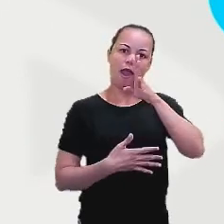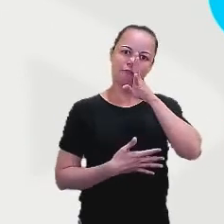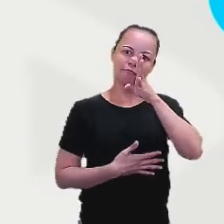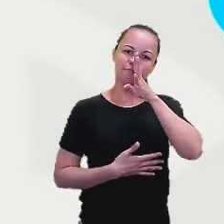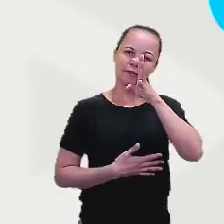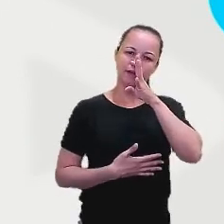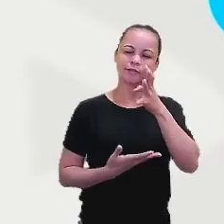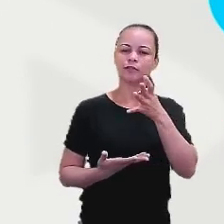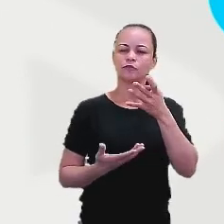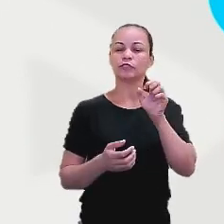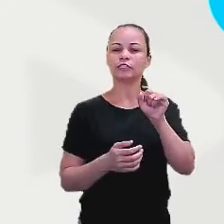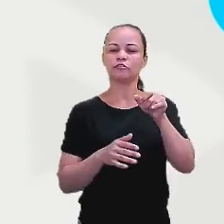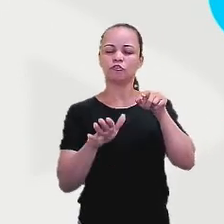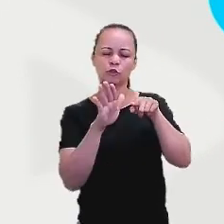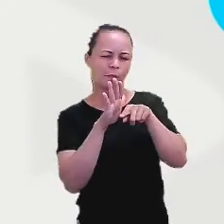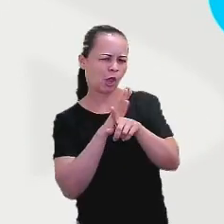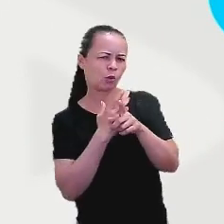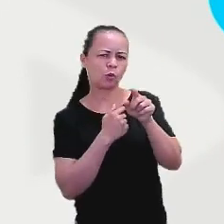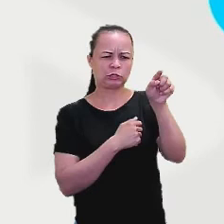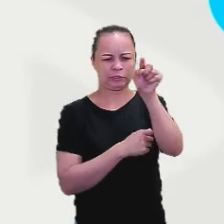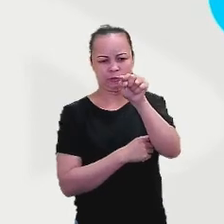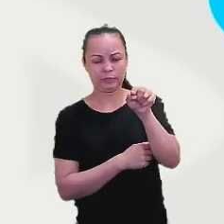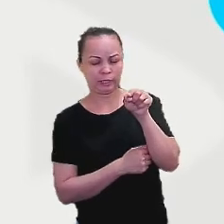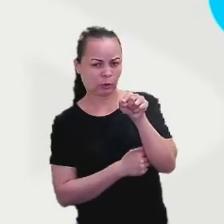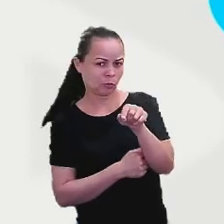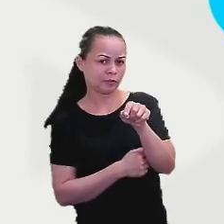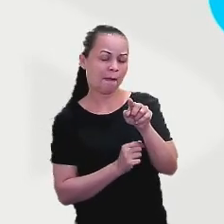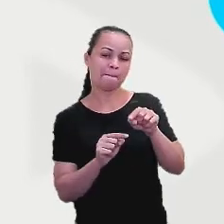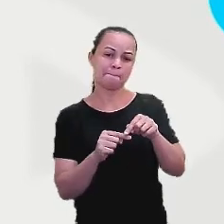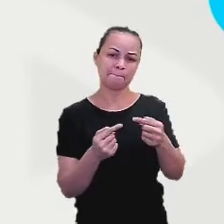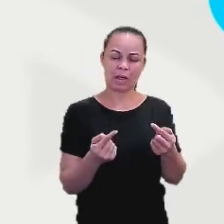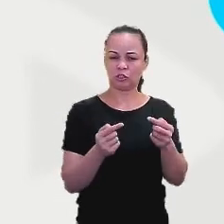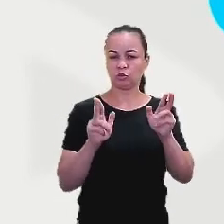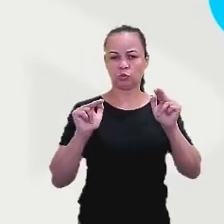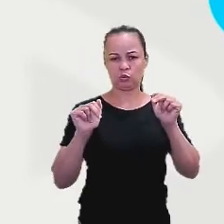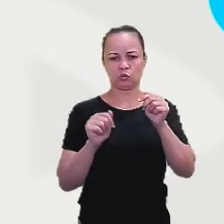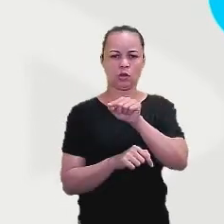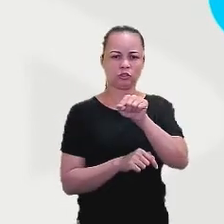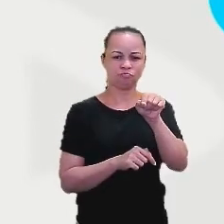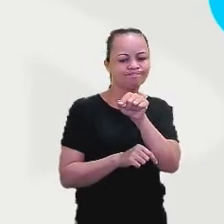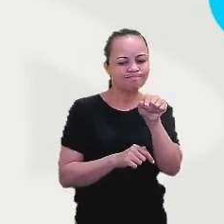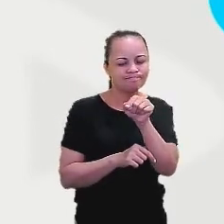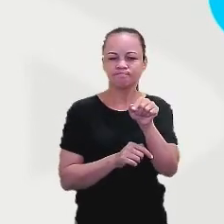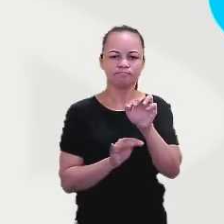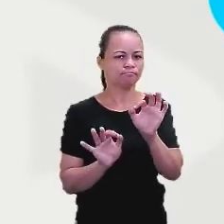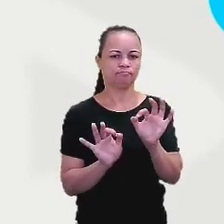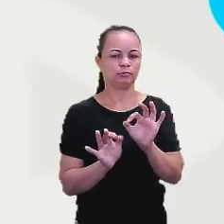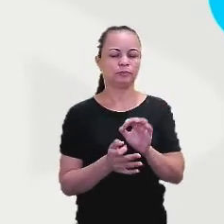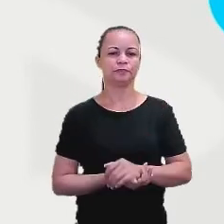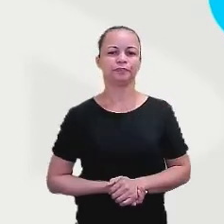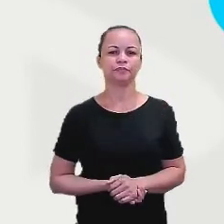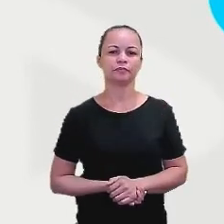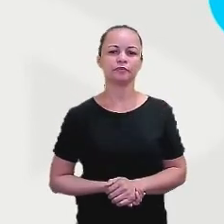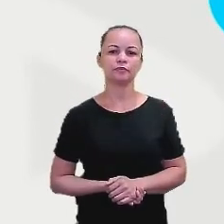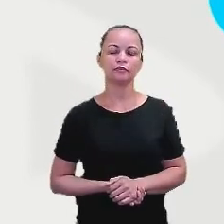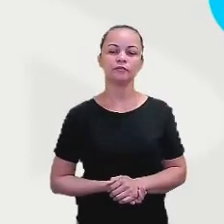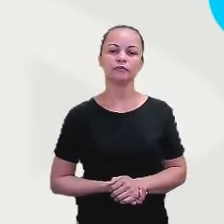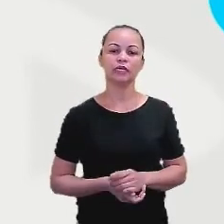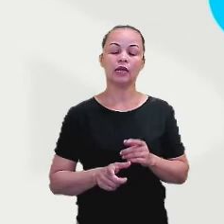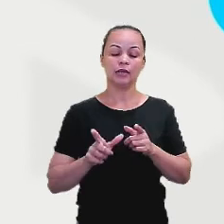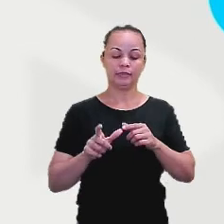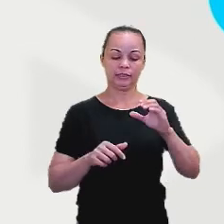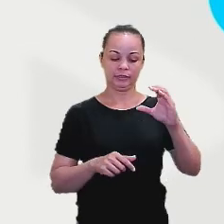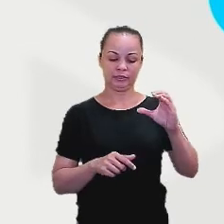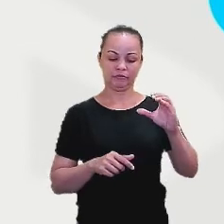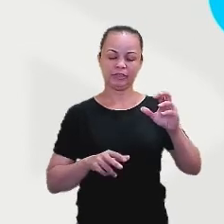né? Se fosse uma pergunta, seria ali a interrogação, mas jamais o travessão para expressar essa admiração. Fazer uma